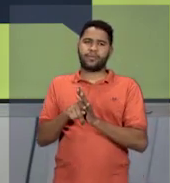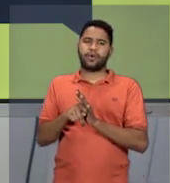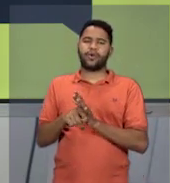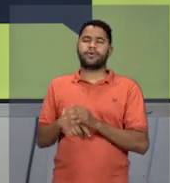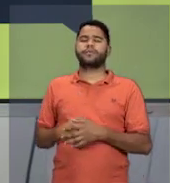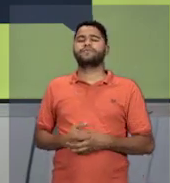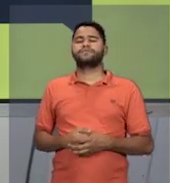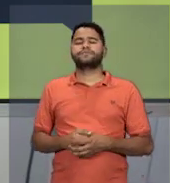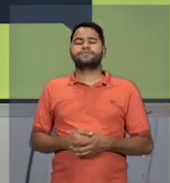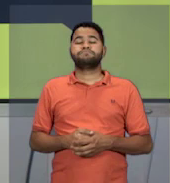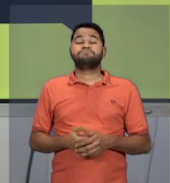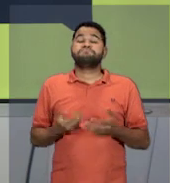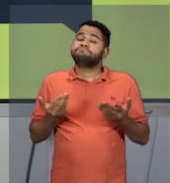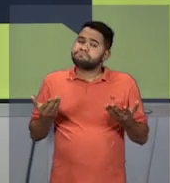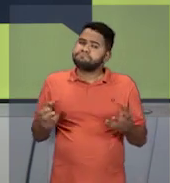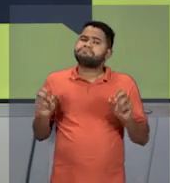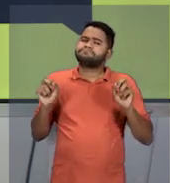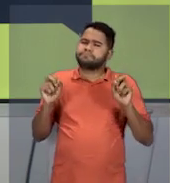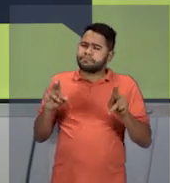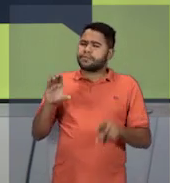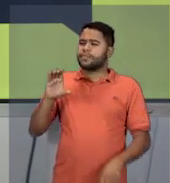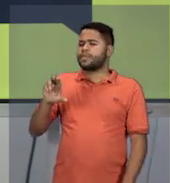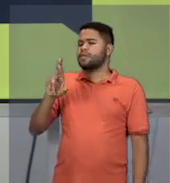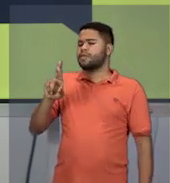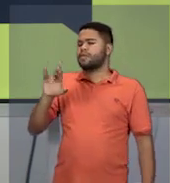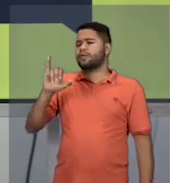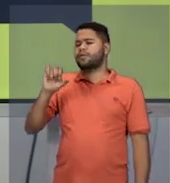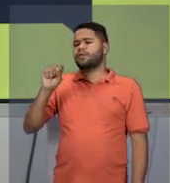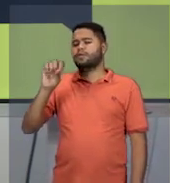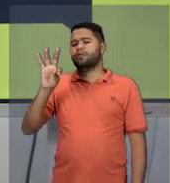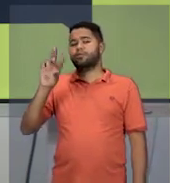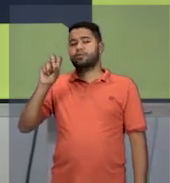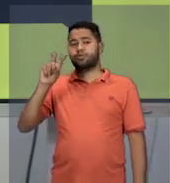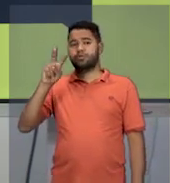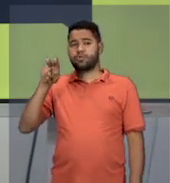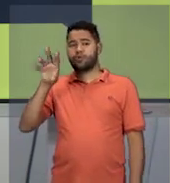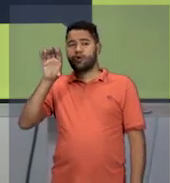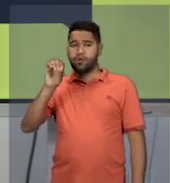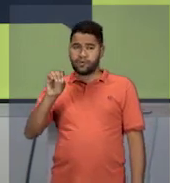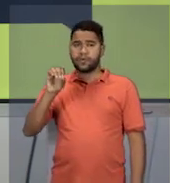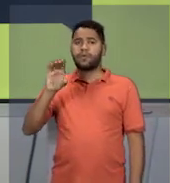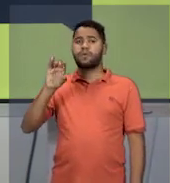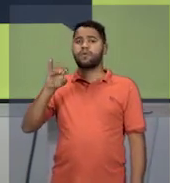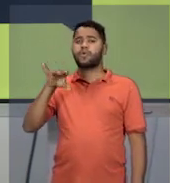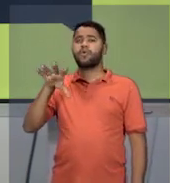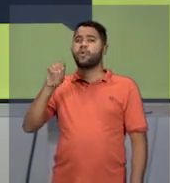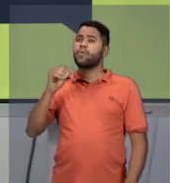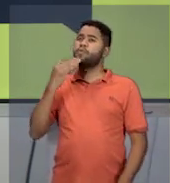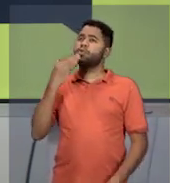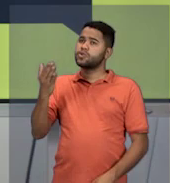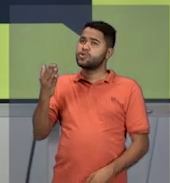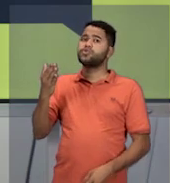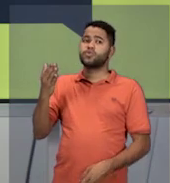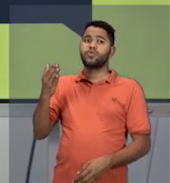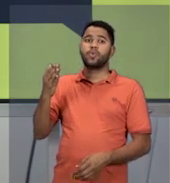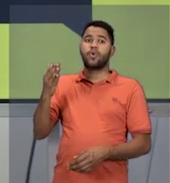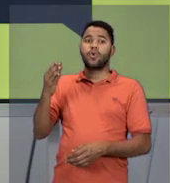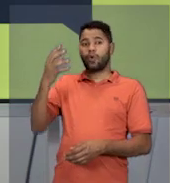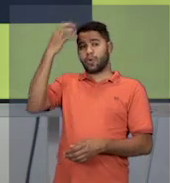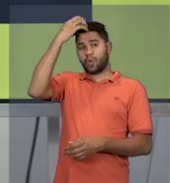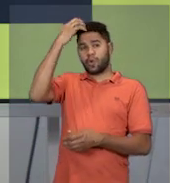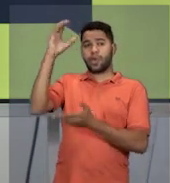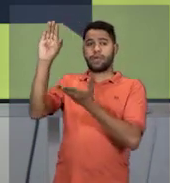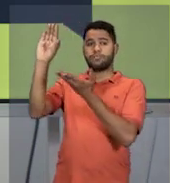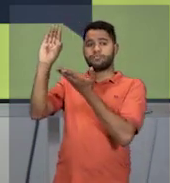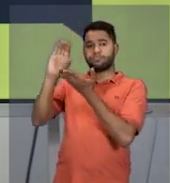orientais. Ok, Cristóvão Colombo, então, ele buscou financiamento da coroa de Gênova, a coroa